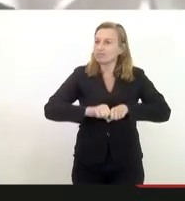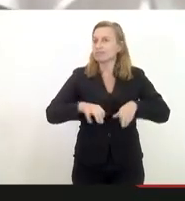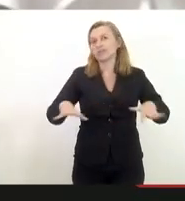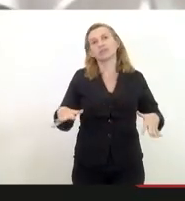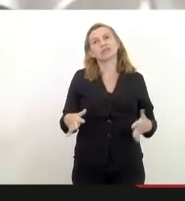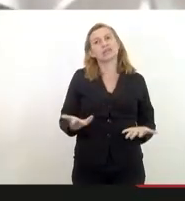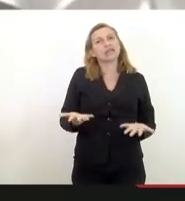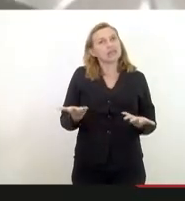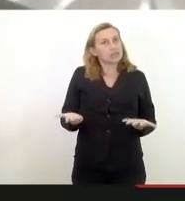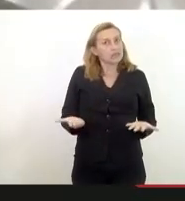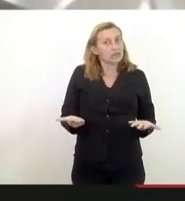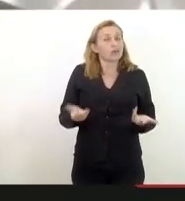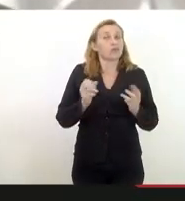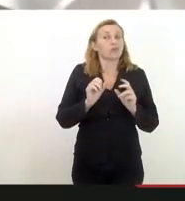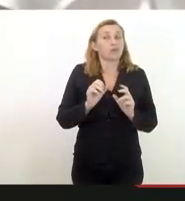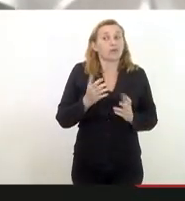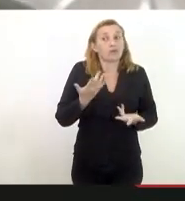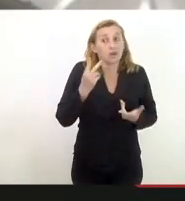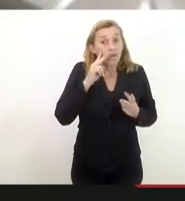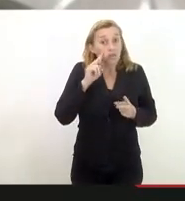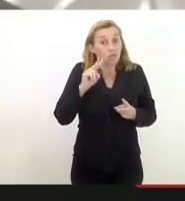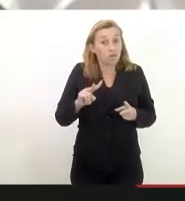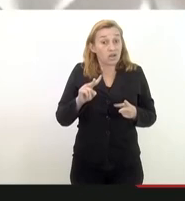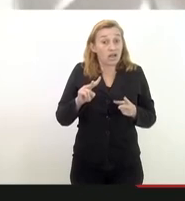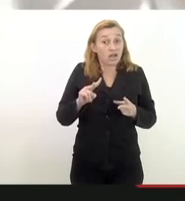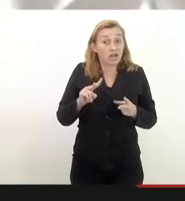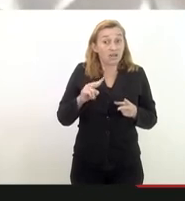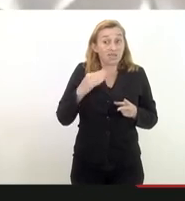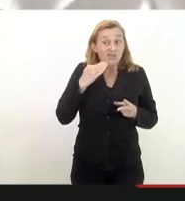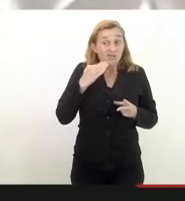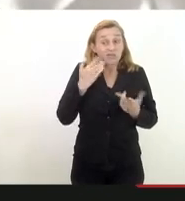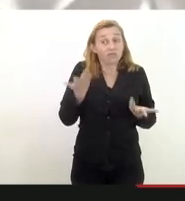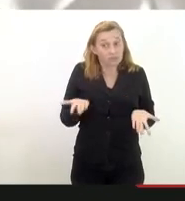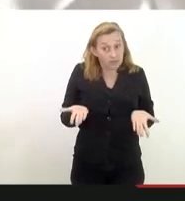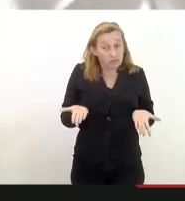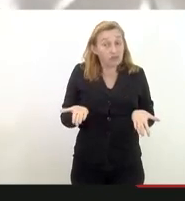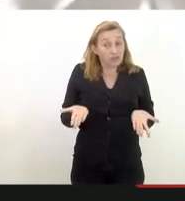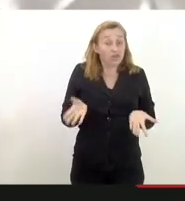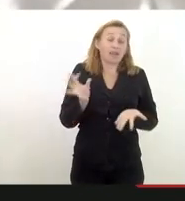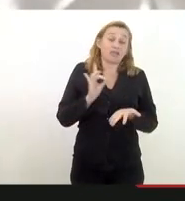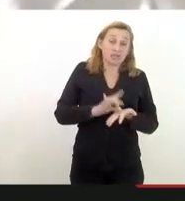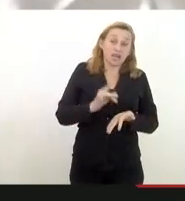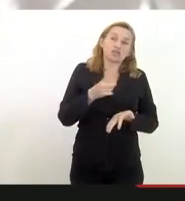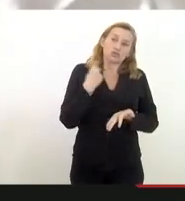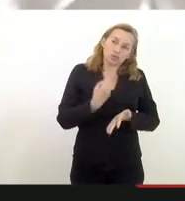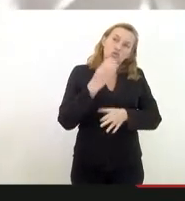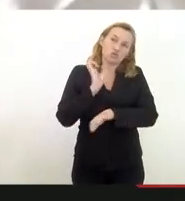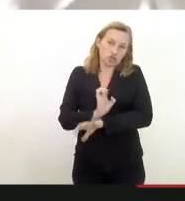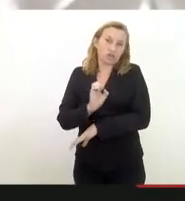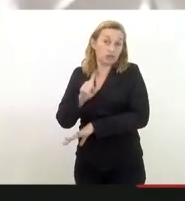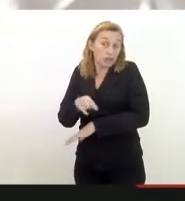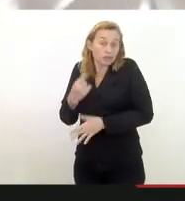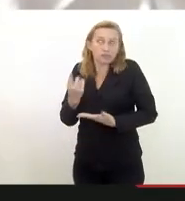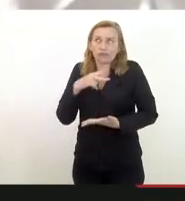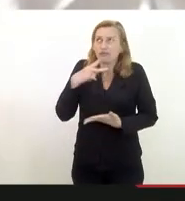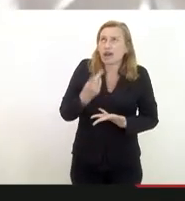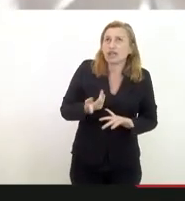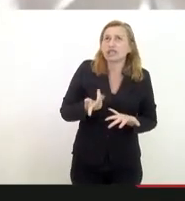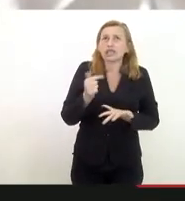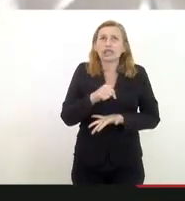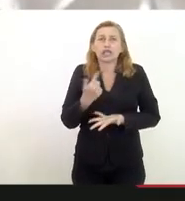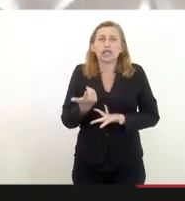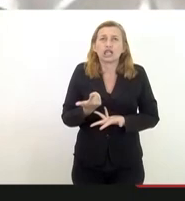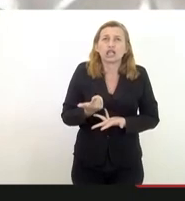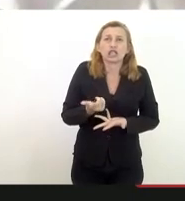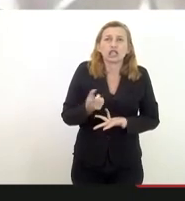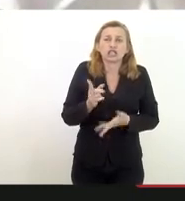me permita dizer que é pelo menos um olhar distorcido da realidade do nosso Estado. Nós não estamos falando aqui nem